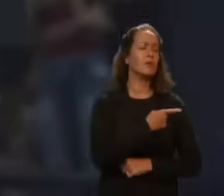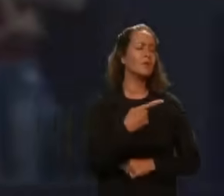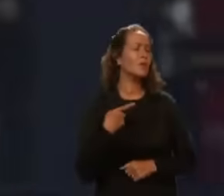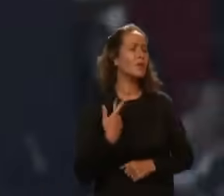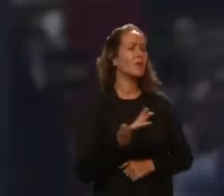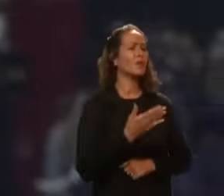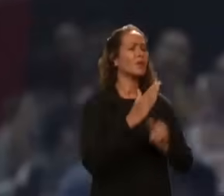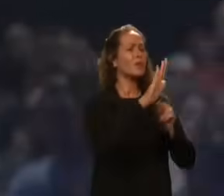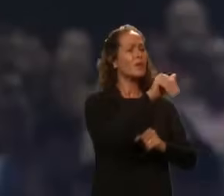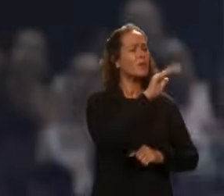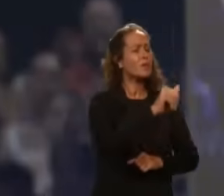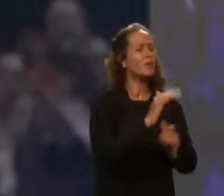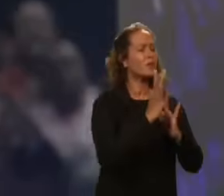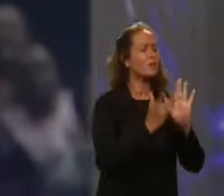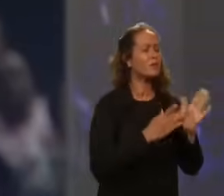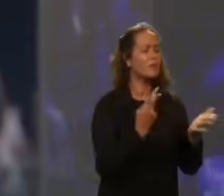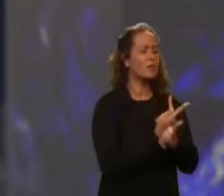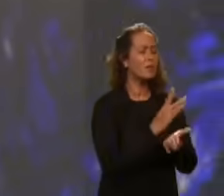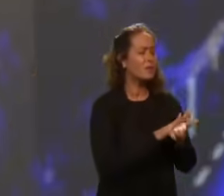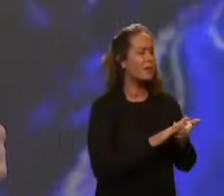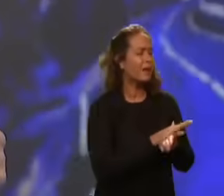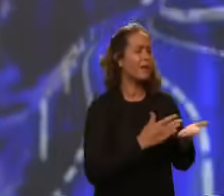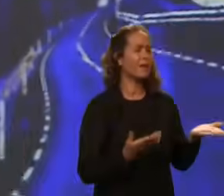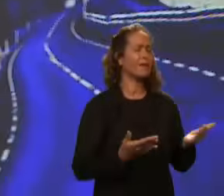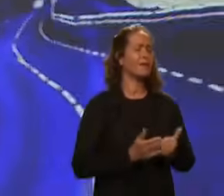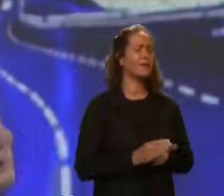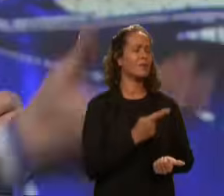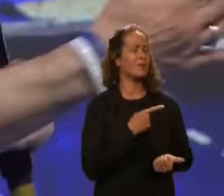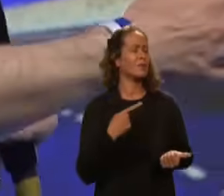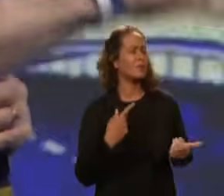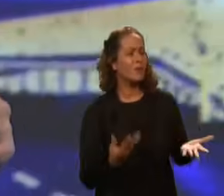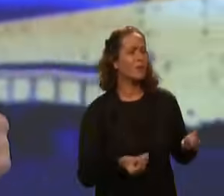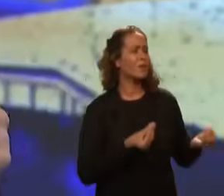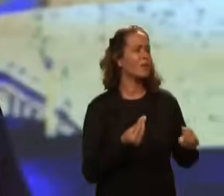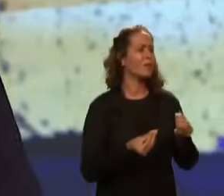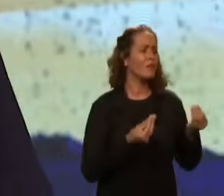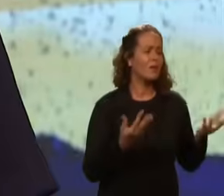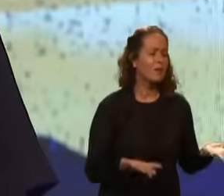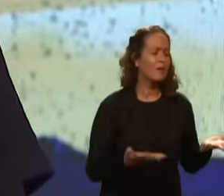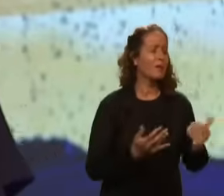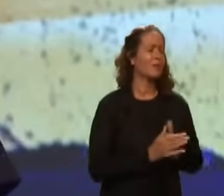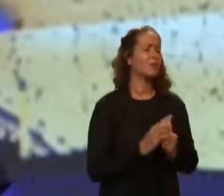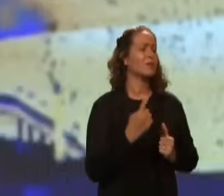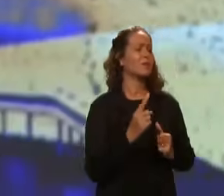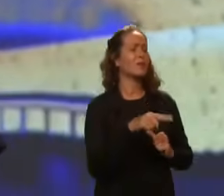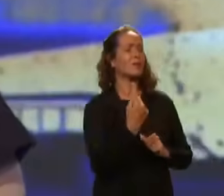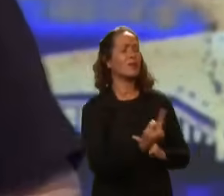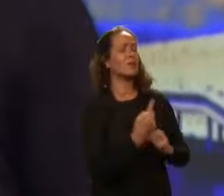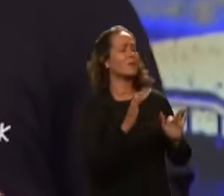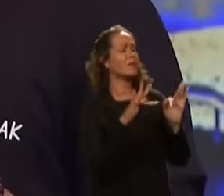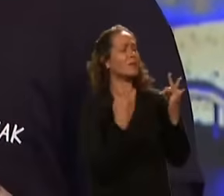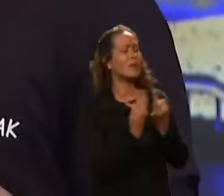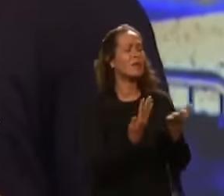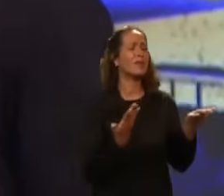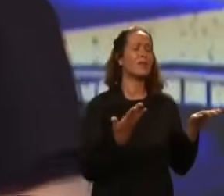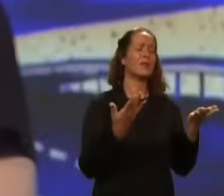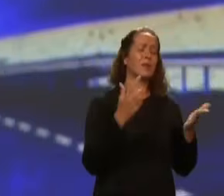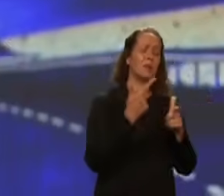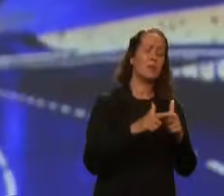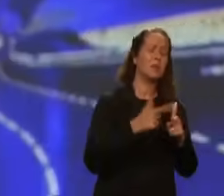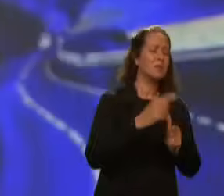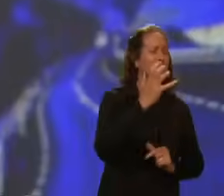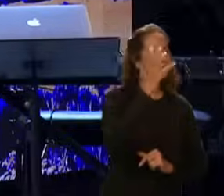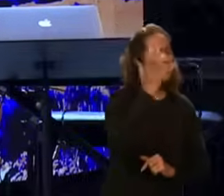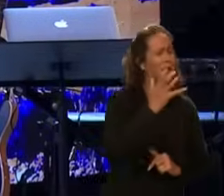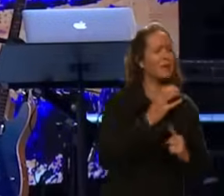nada aconteceu. Pastor, nós vivemos uma tragédia na nossa família. Pastor, eu pedi,